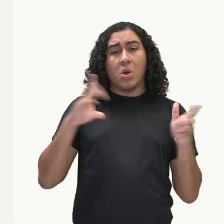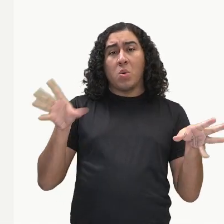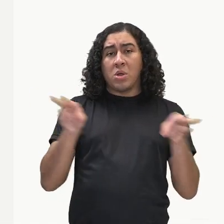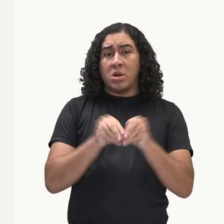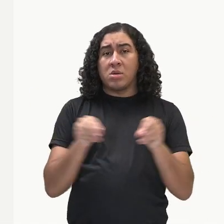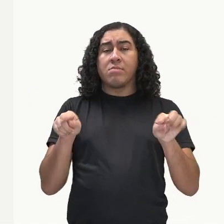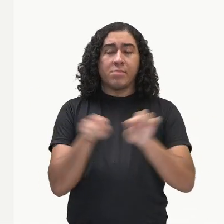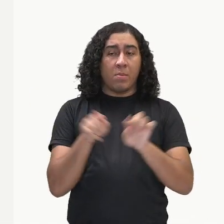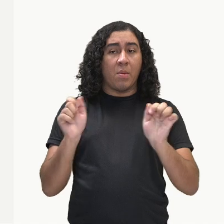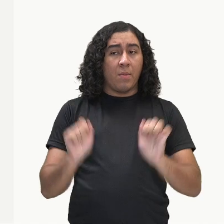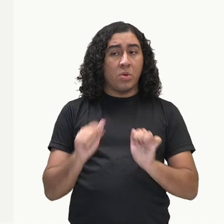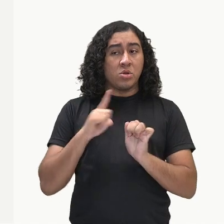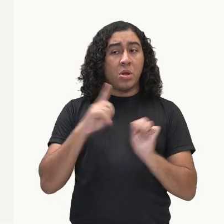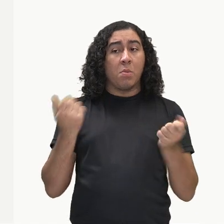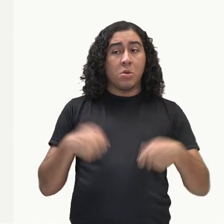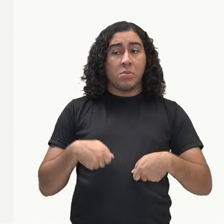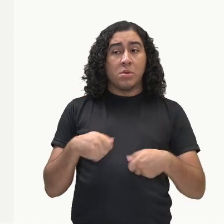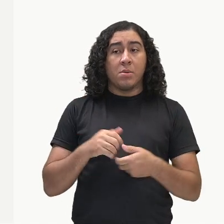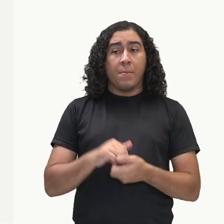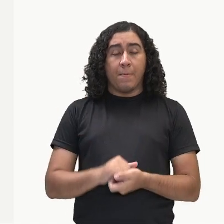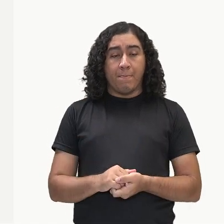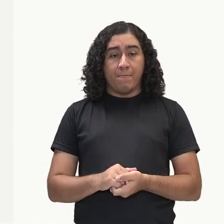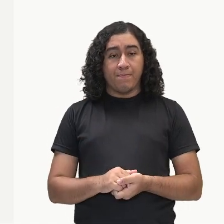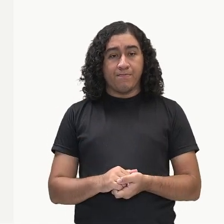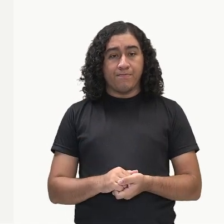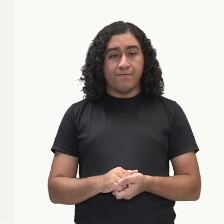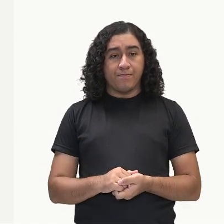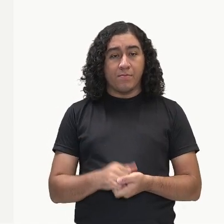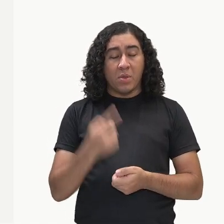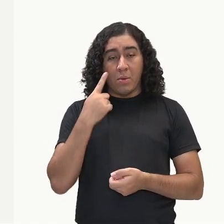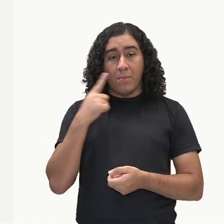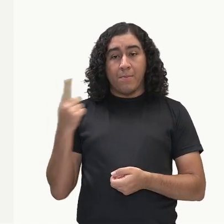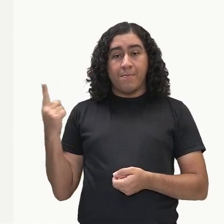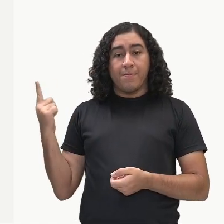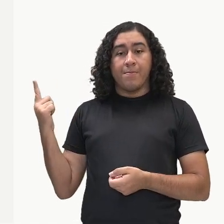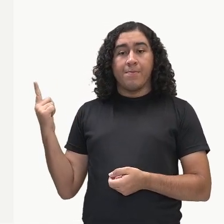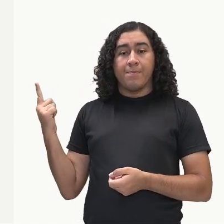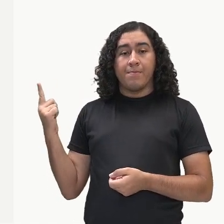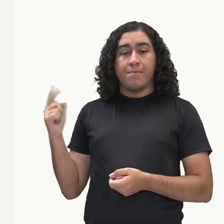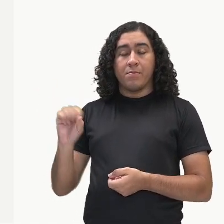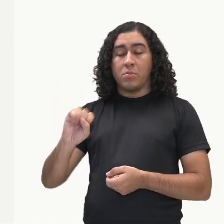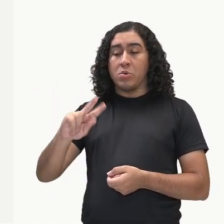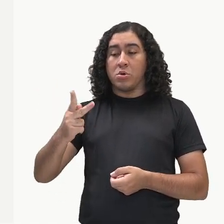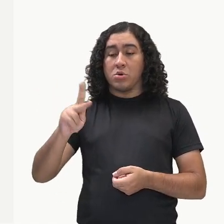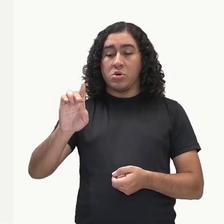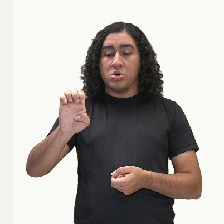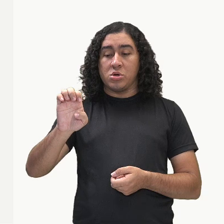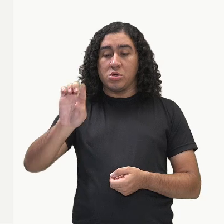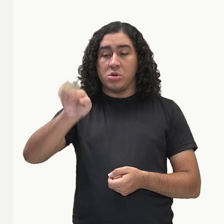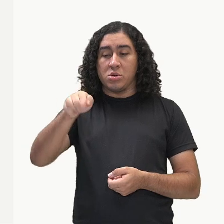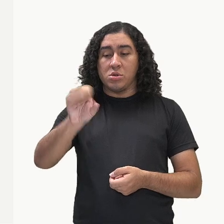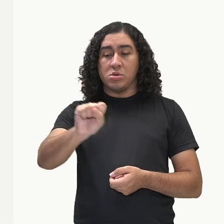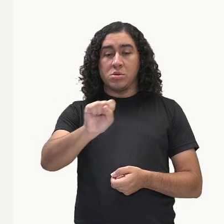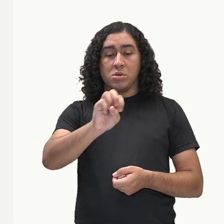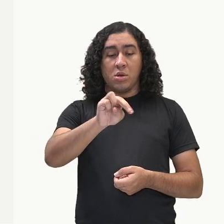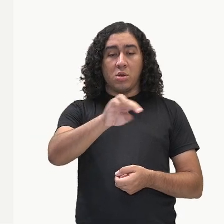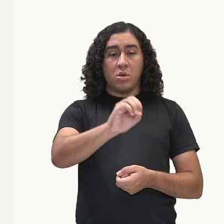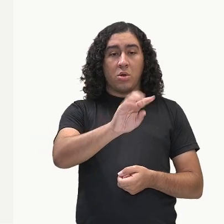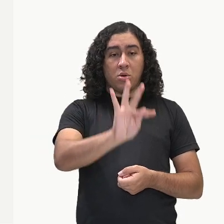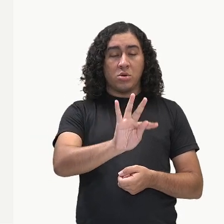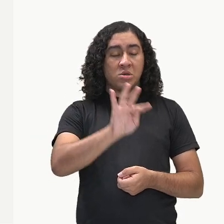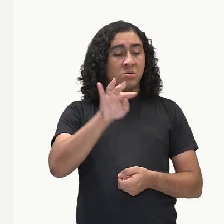contraída? Posso, tenho as possibilidades, né? Posso fazer aqui essa contração do sujeito com o verbo to be. Então, she is